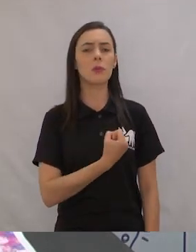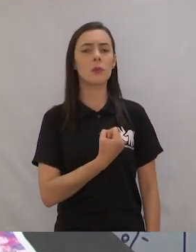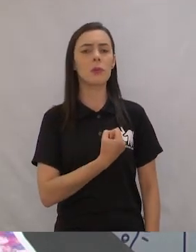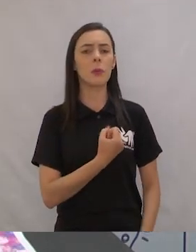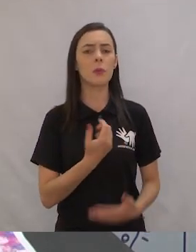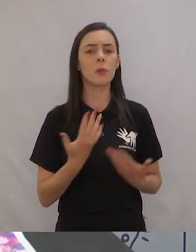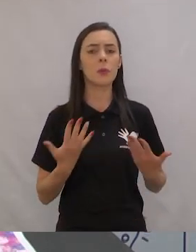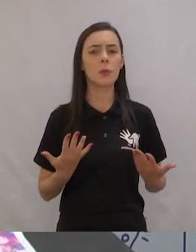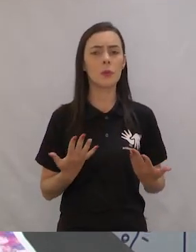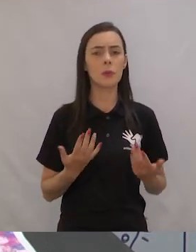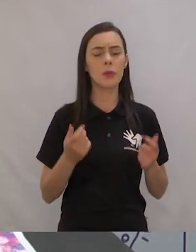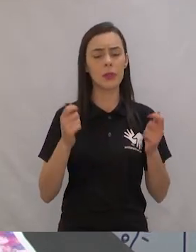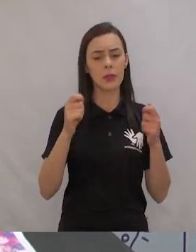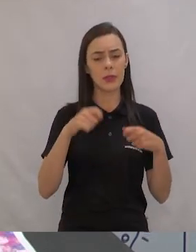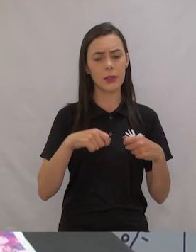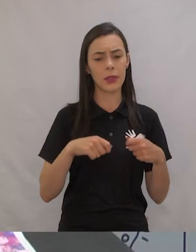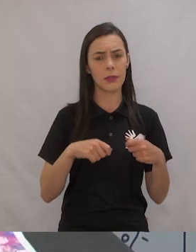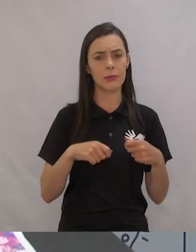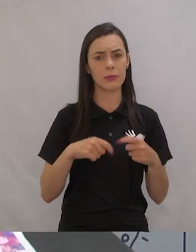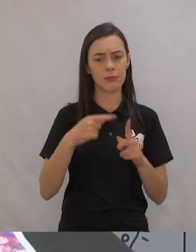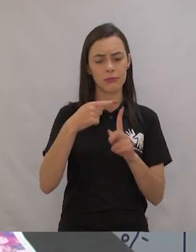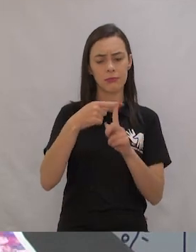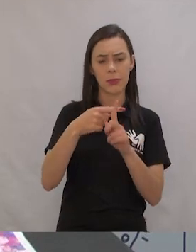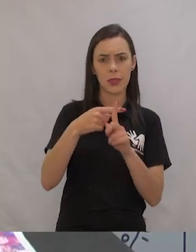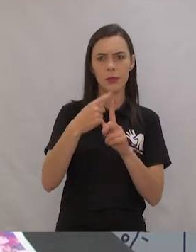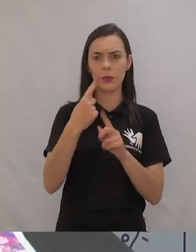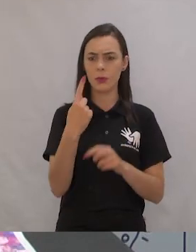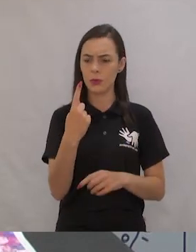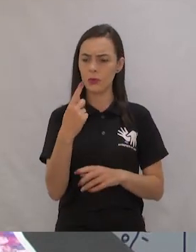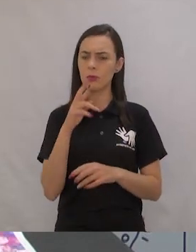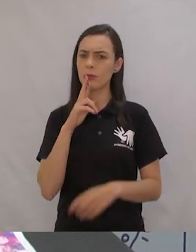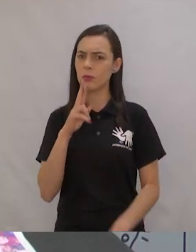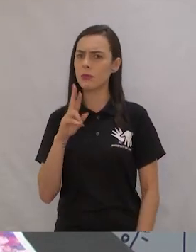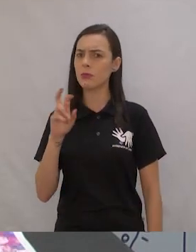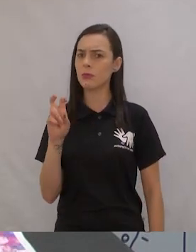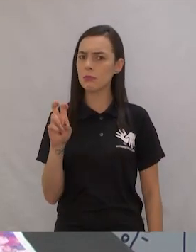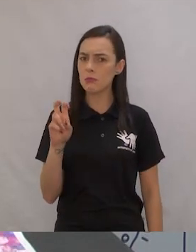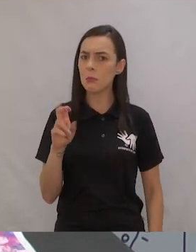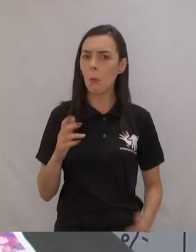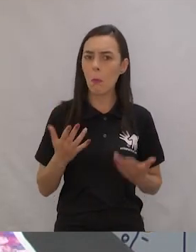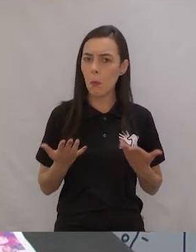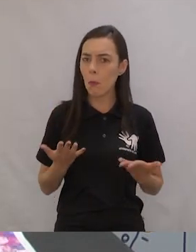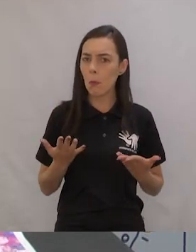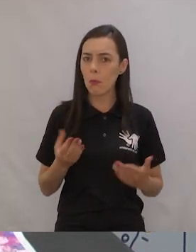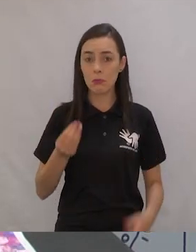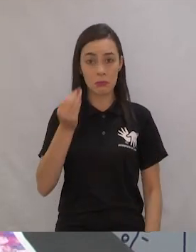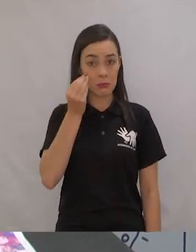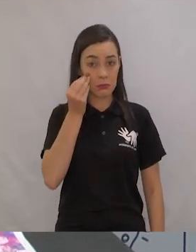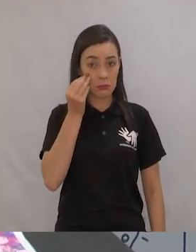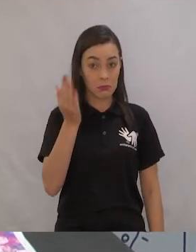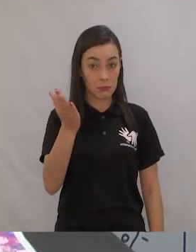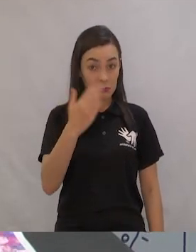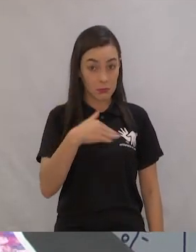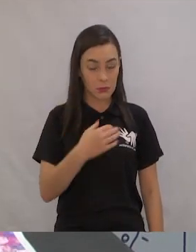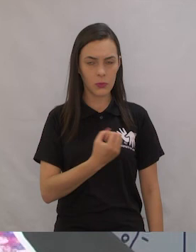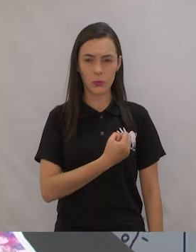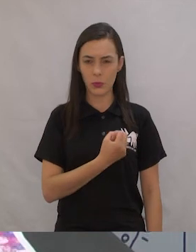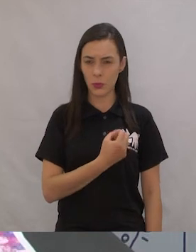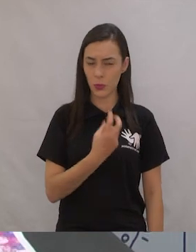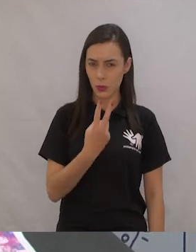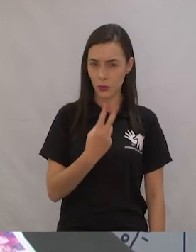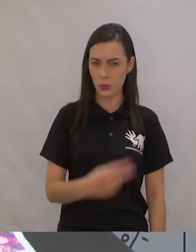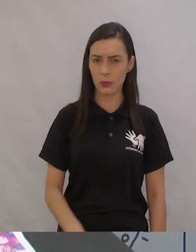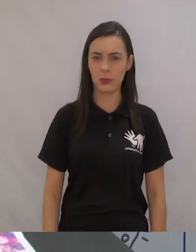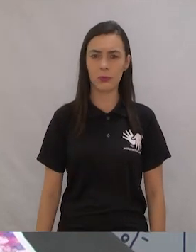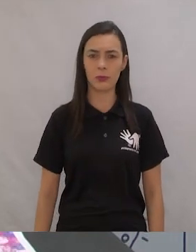número que vai dar, somar com o 1, que vai dar o resultado 5? Vamos tentar o